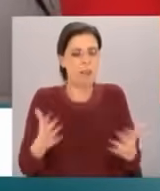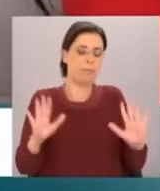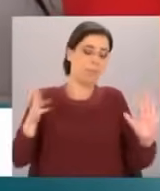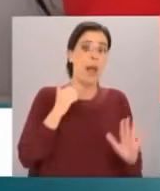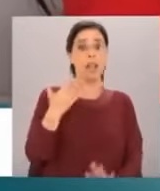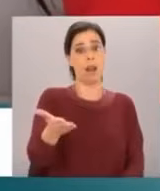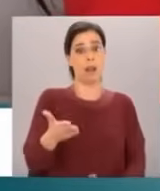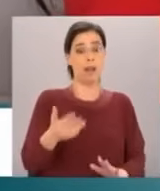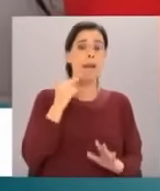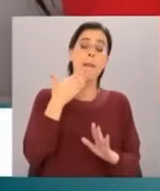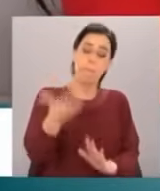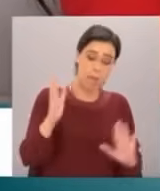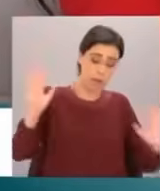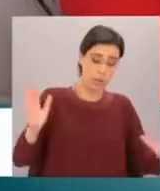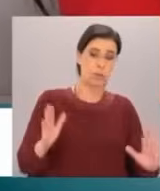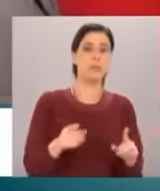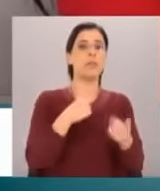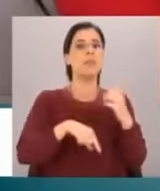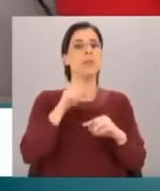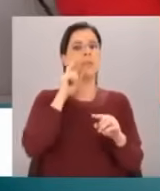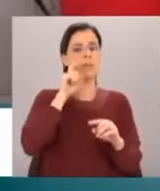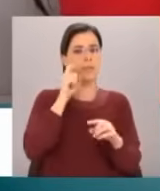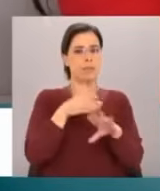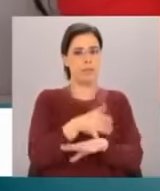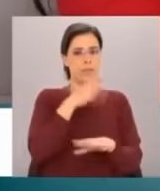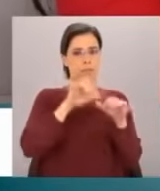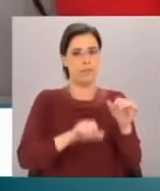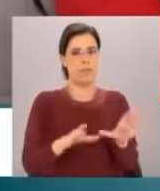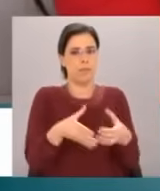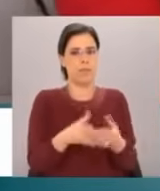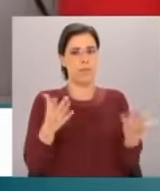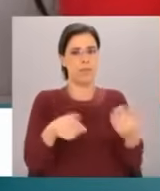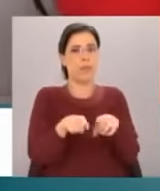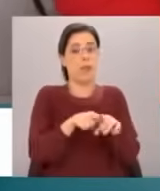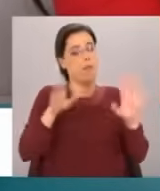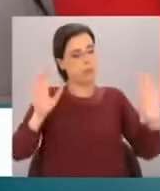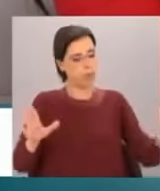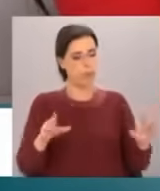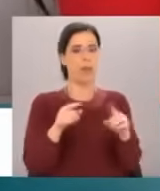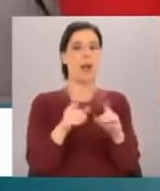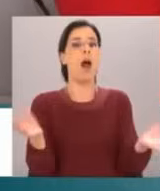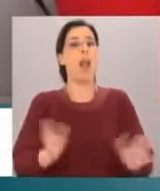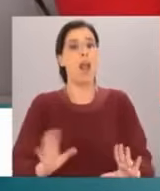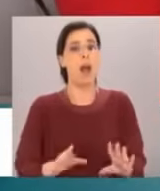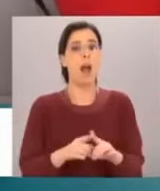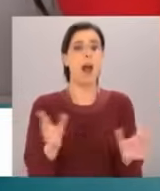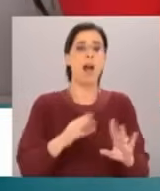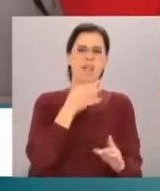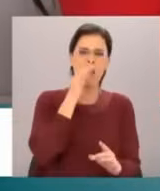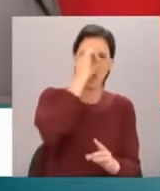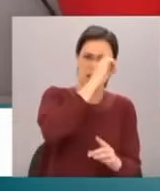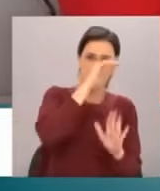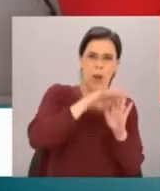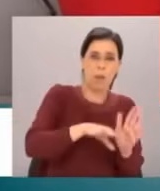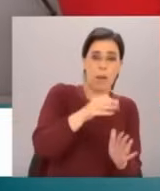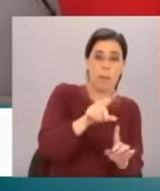posição que o assunto é política nem ter lugar nem teve lugar e